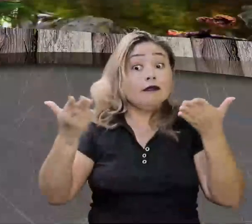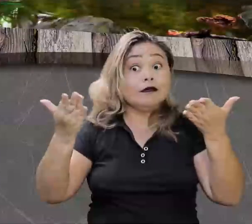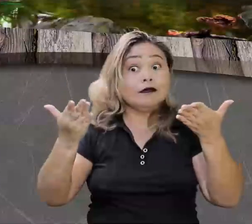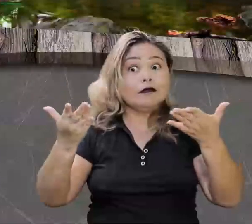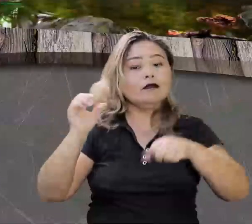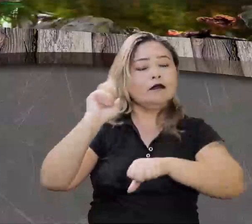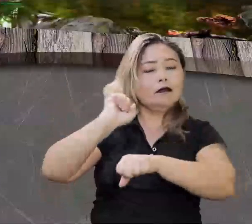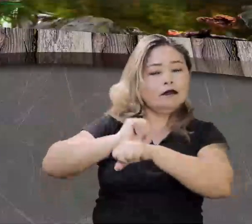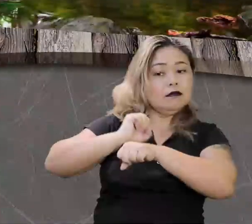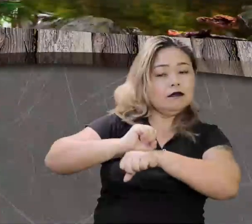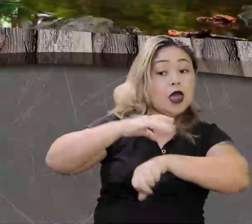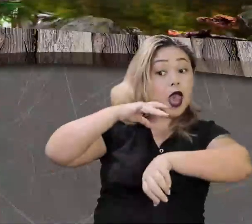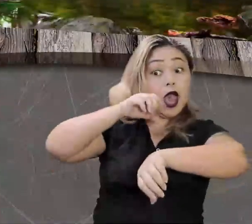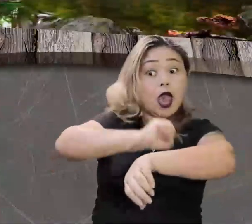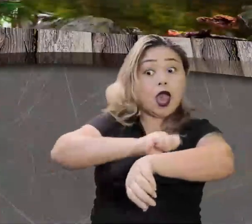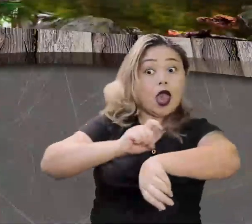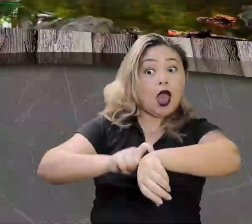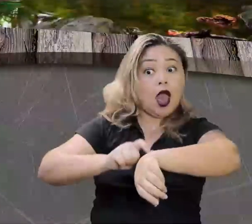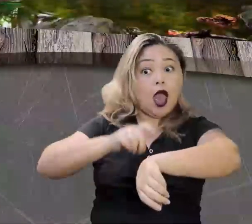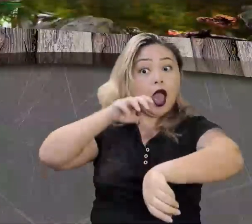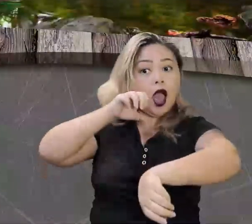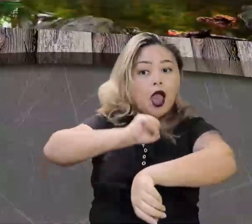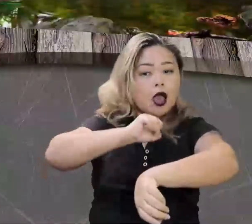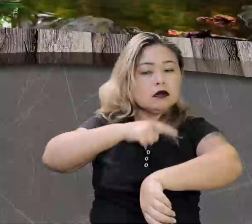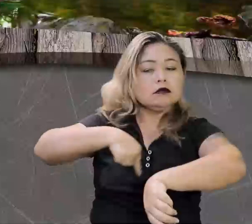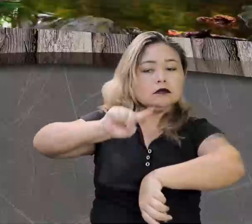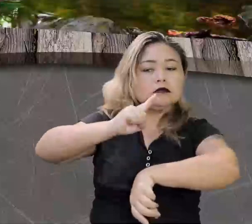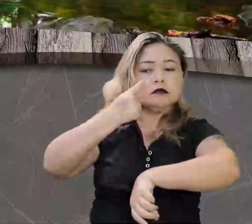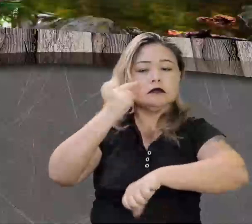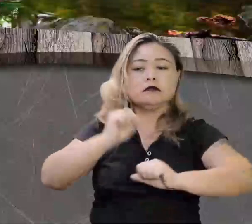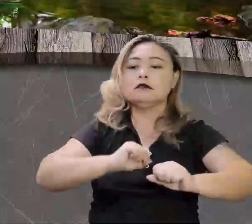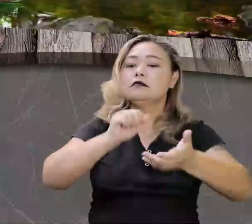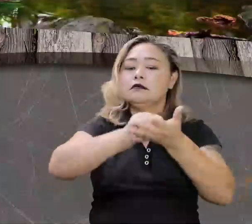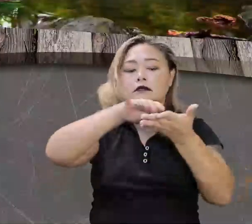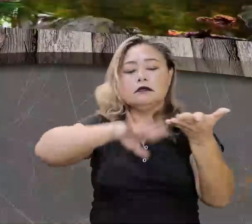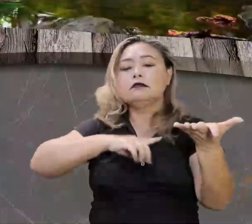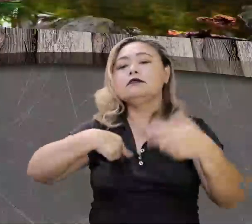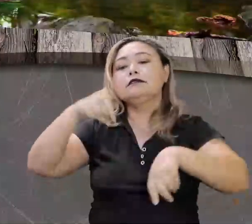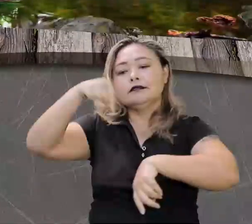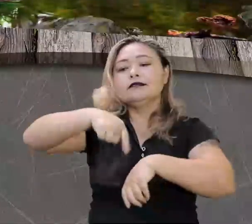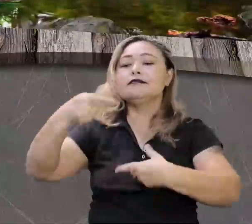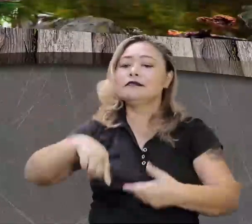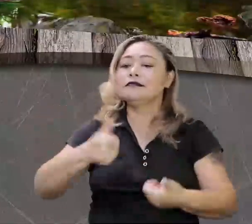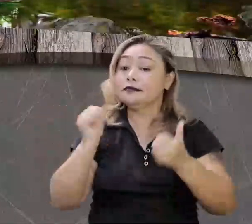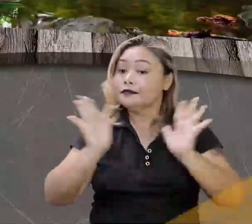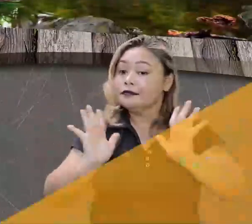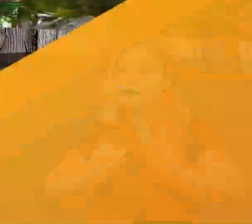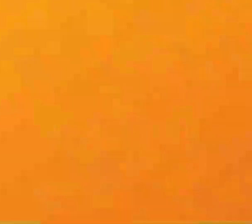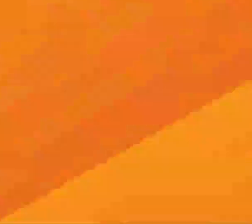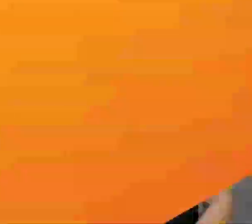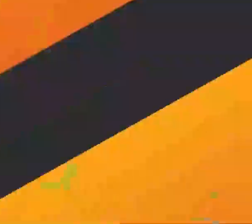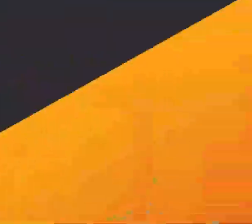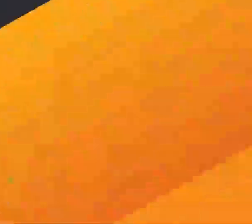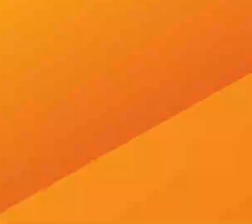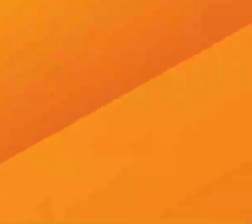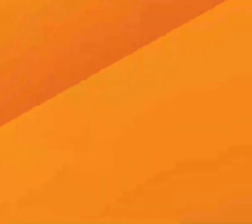gente vai dar uma pausazinha rapidinha para você ficar de olho na atividade. Já já a gente retorna. Tchau, tchau!